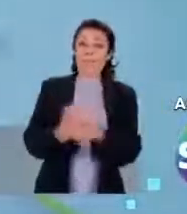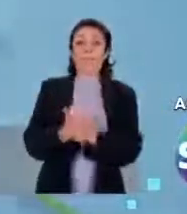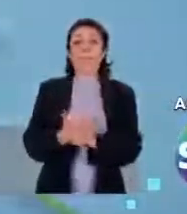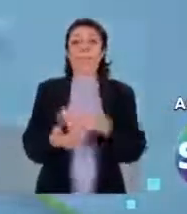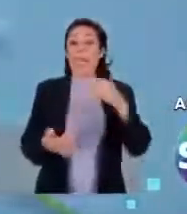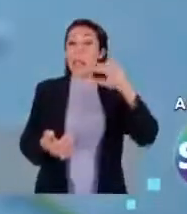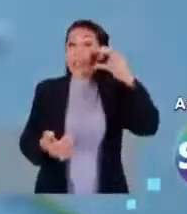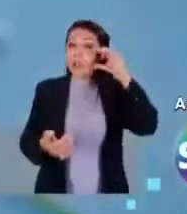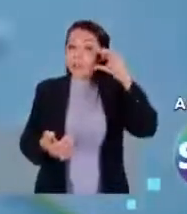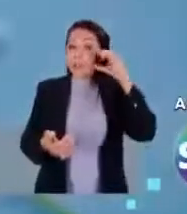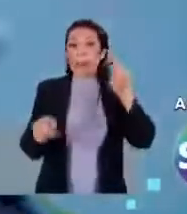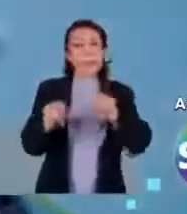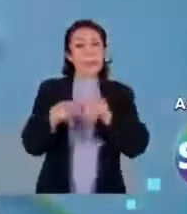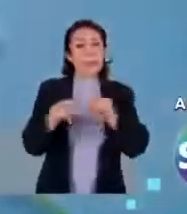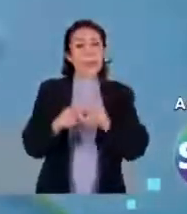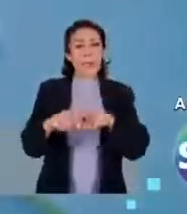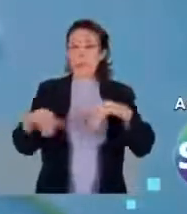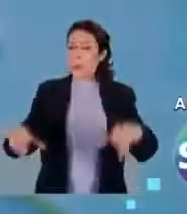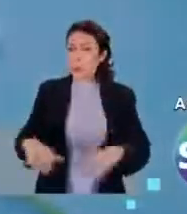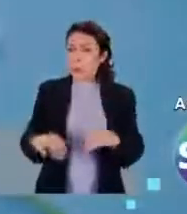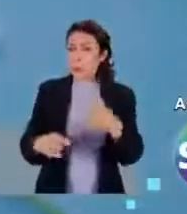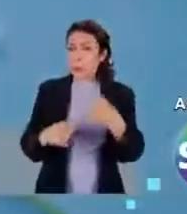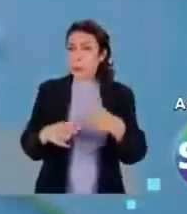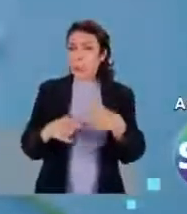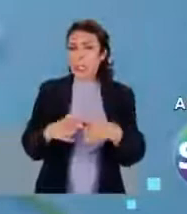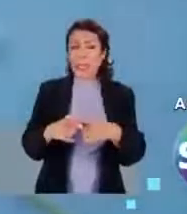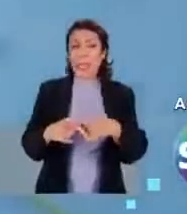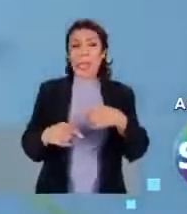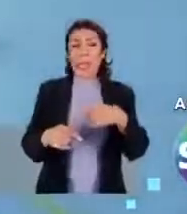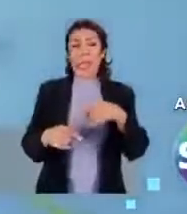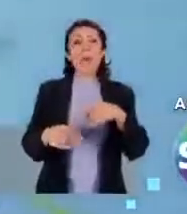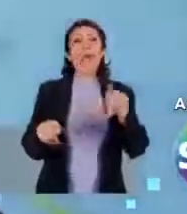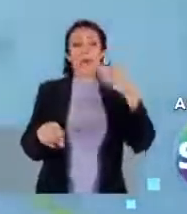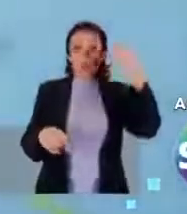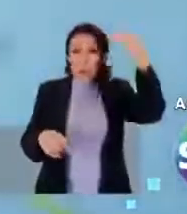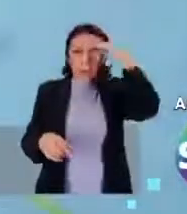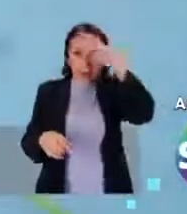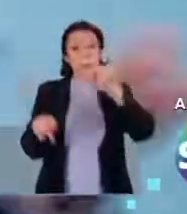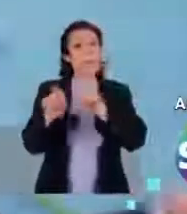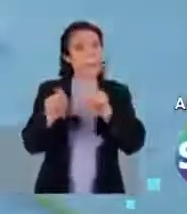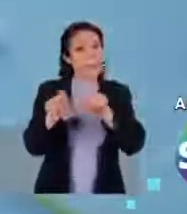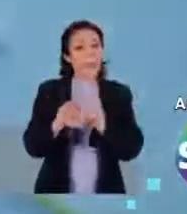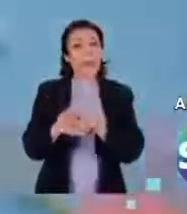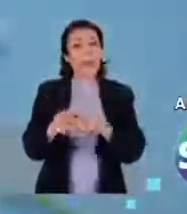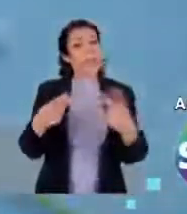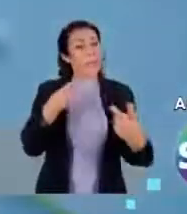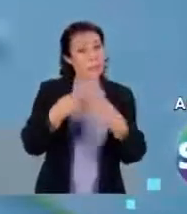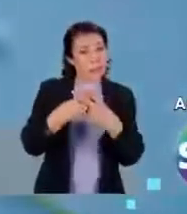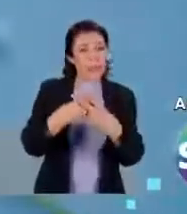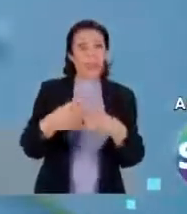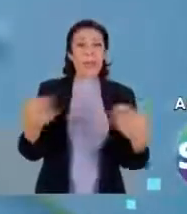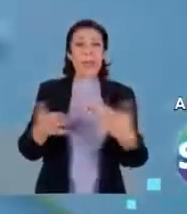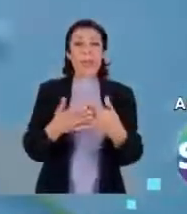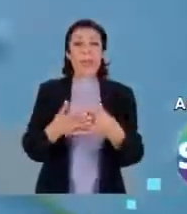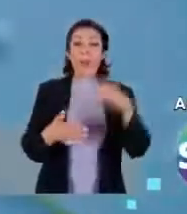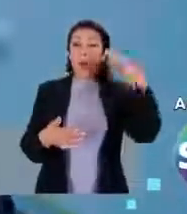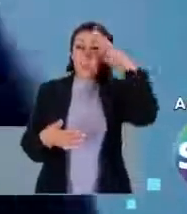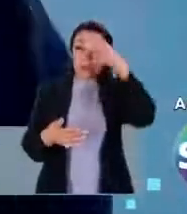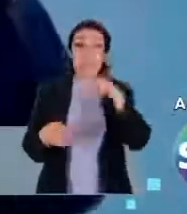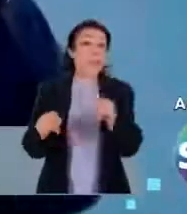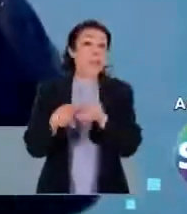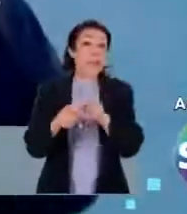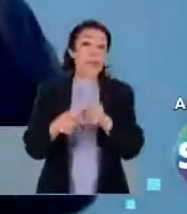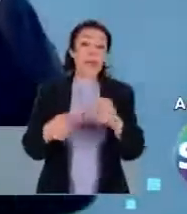Dilma foi caçada governando com essa gente o Michel Temer foi bater na cadeia andando com essa gente e o bolsonaro tá aí desmoralizado governando com essa gente ou seja